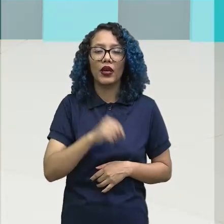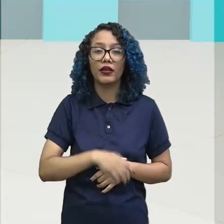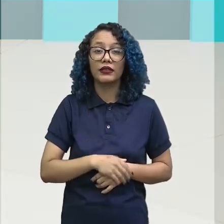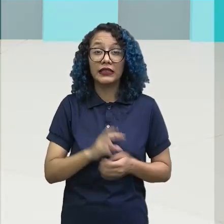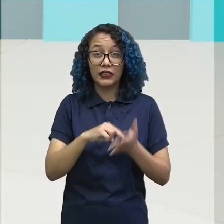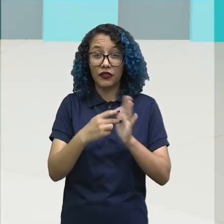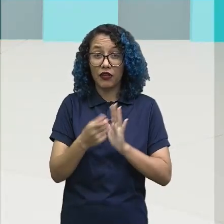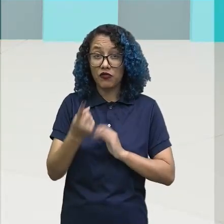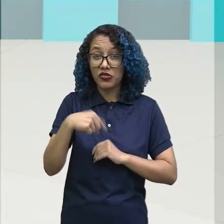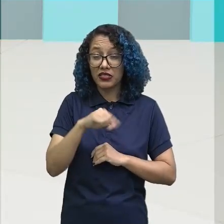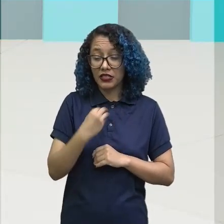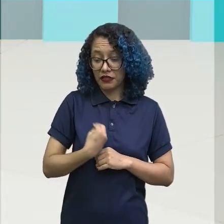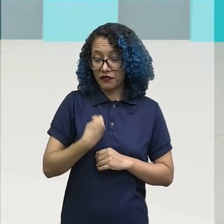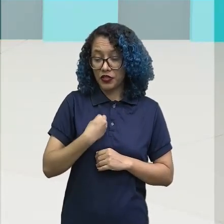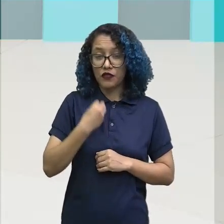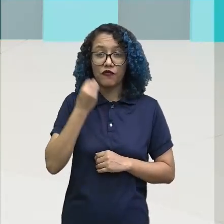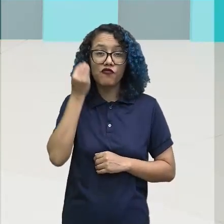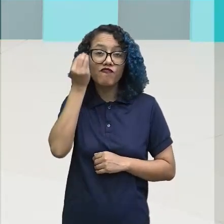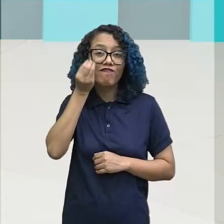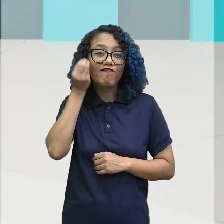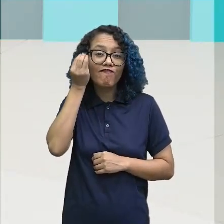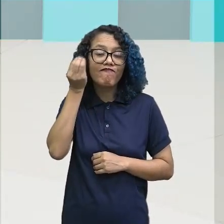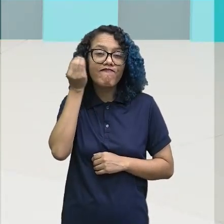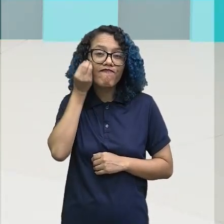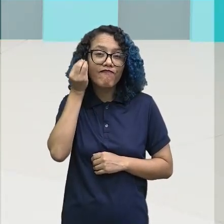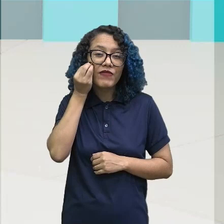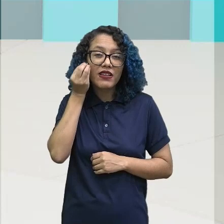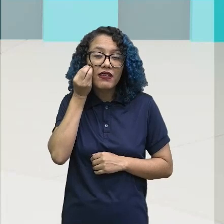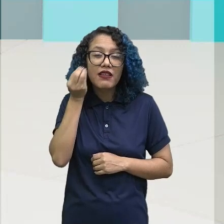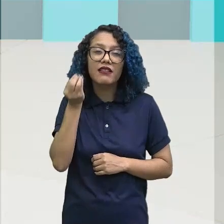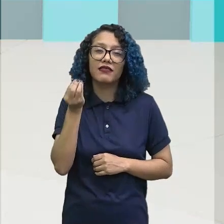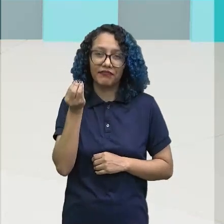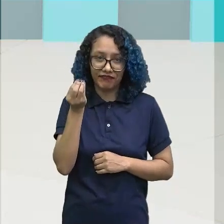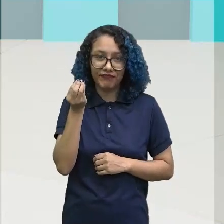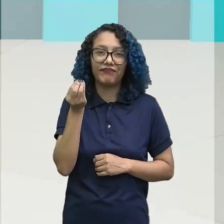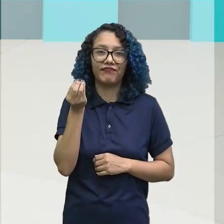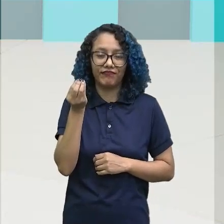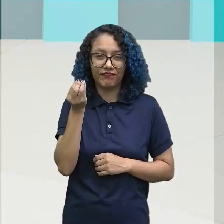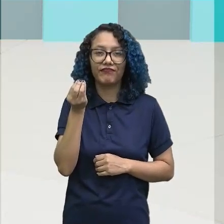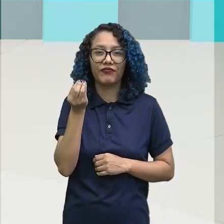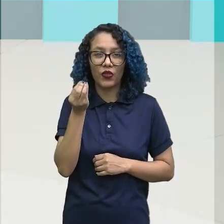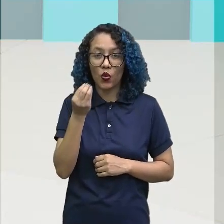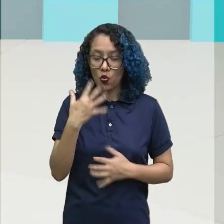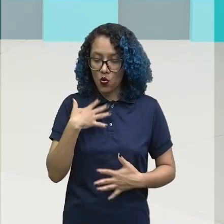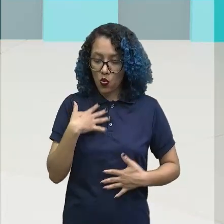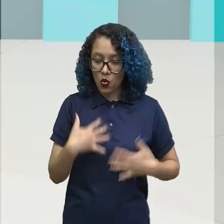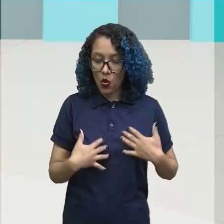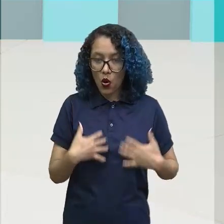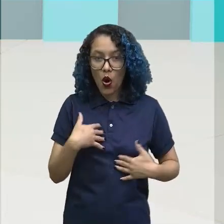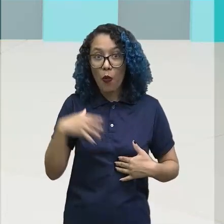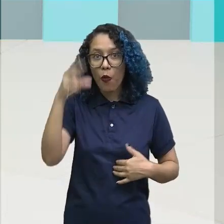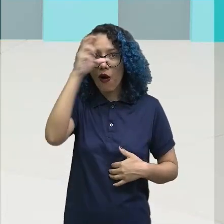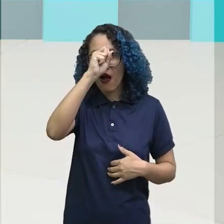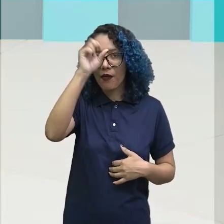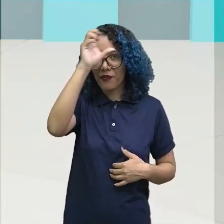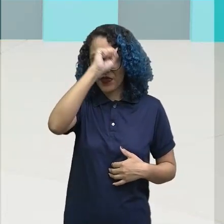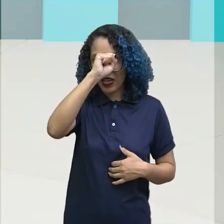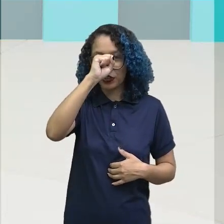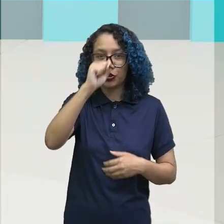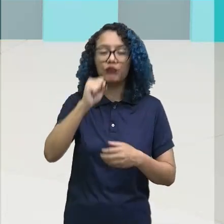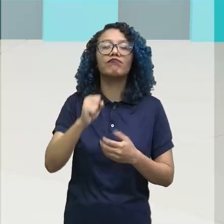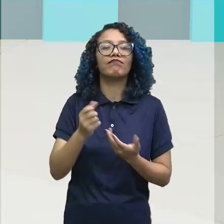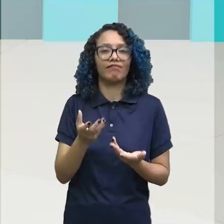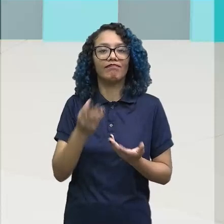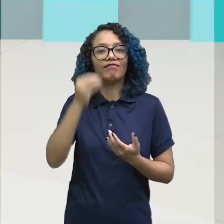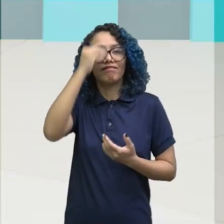você está experimentando, você está vivenciando isso. Seu corpo está adquirindo memória, um conhecimento. E